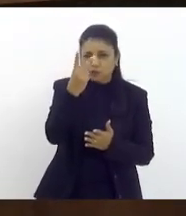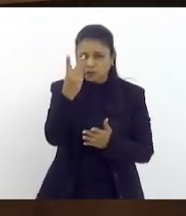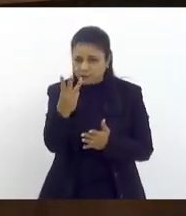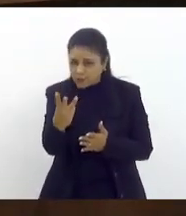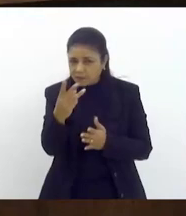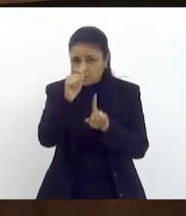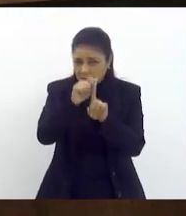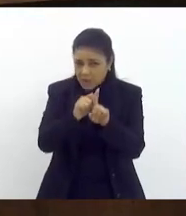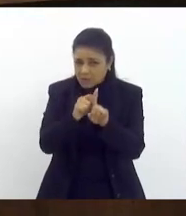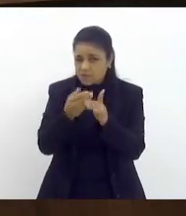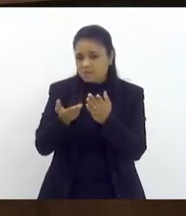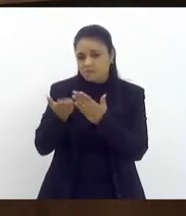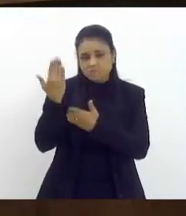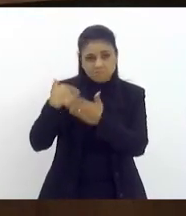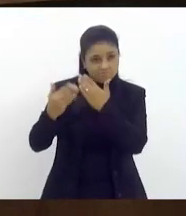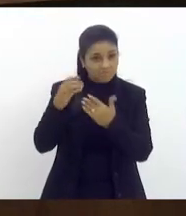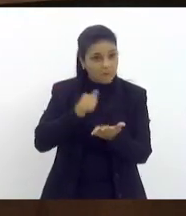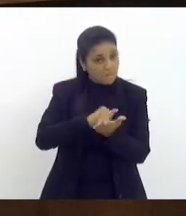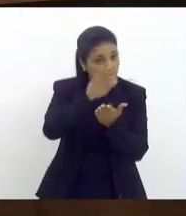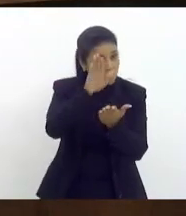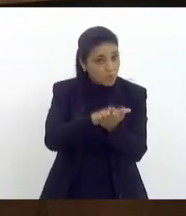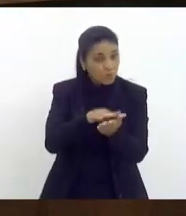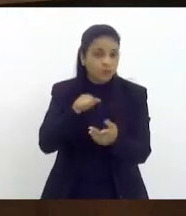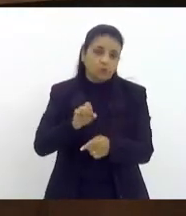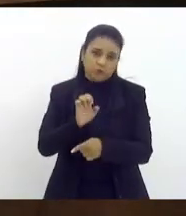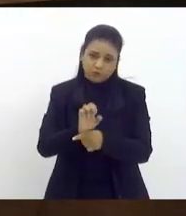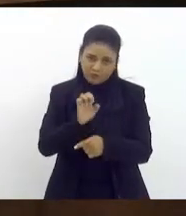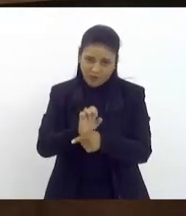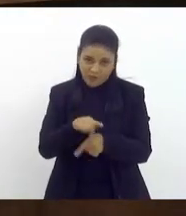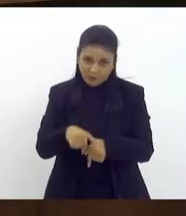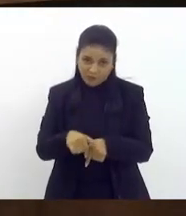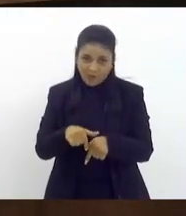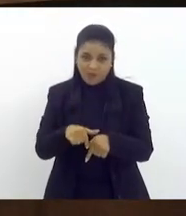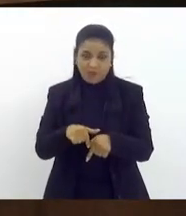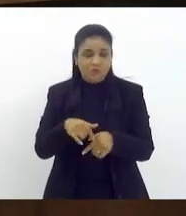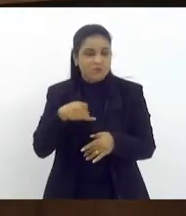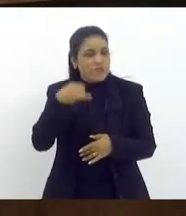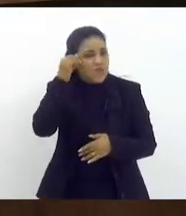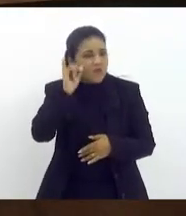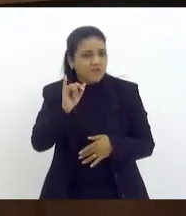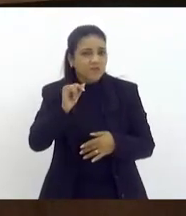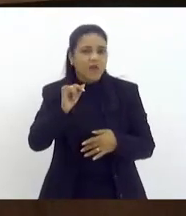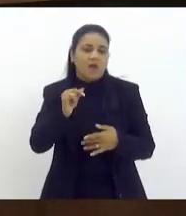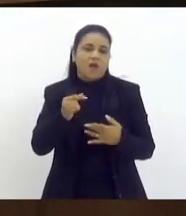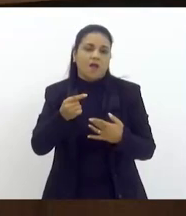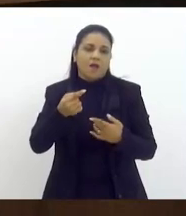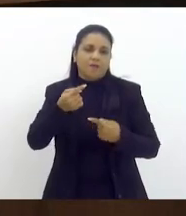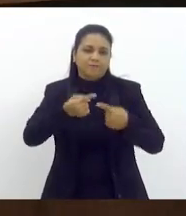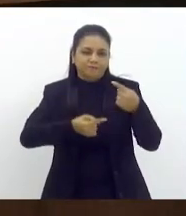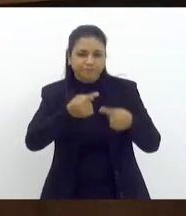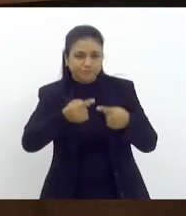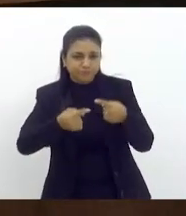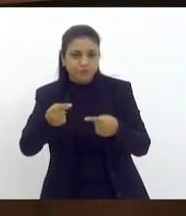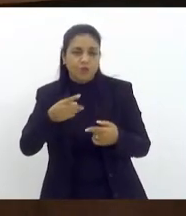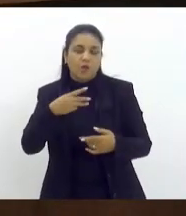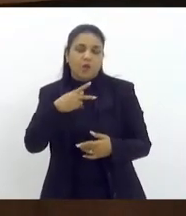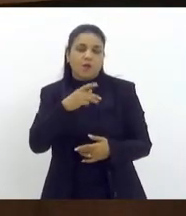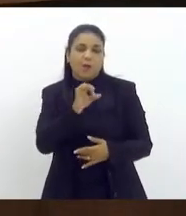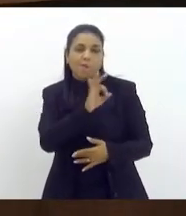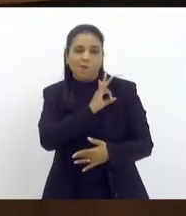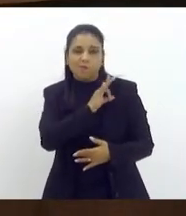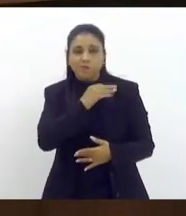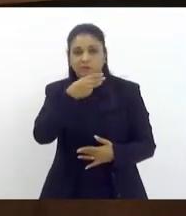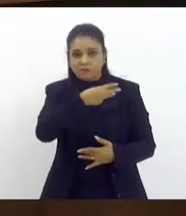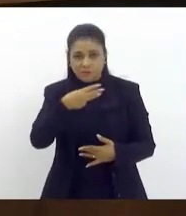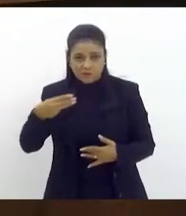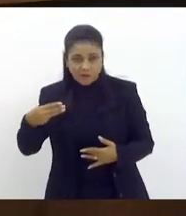a gente quer isso É claro sem que haja conflitos de natureza com a polícia militar ou com as forças de segurança